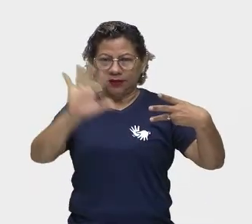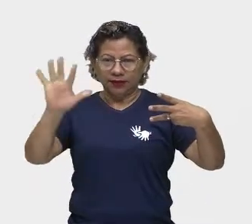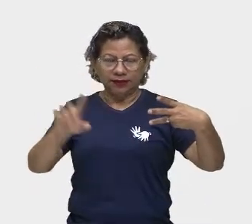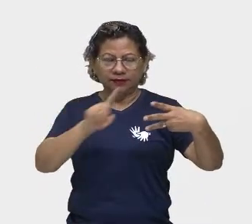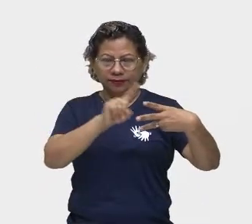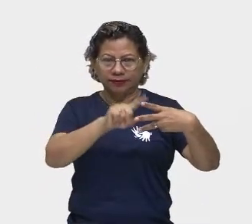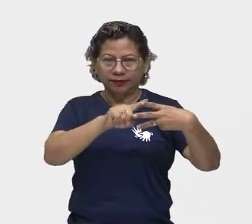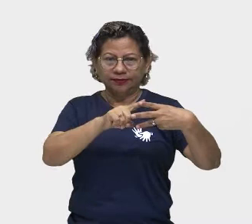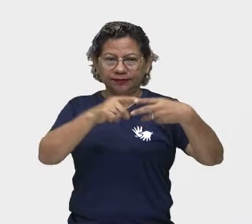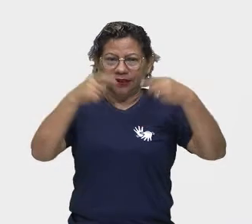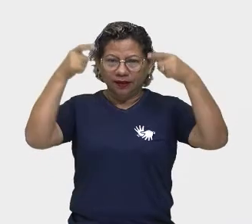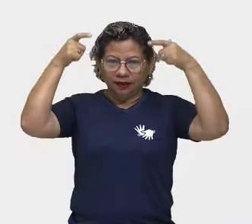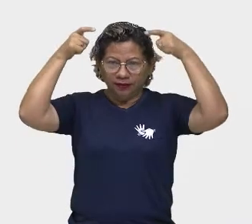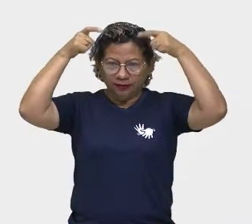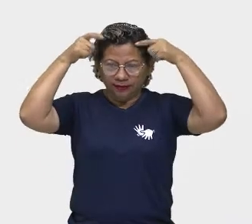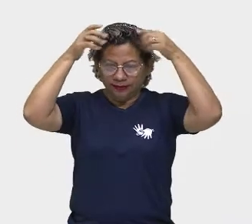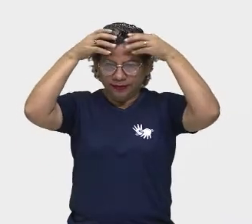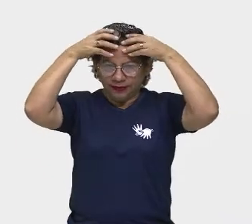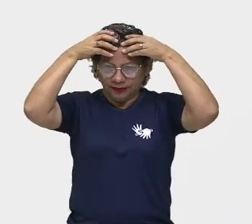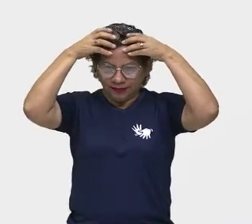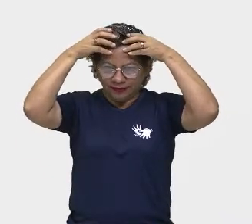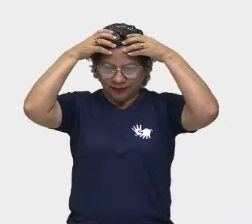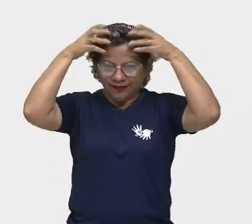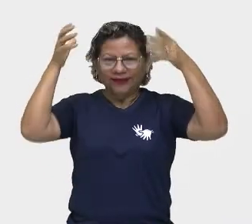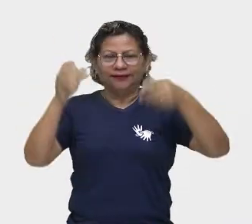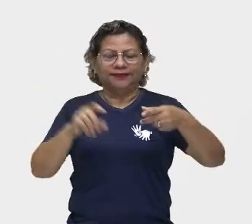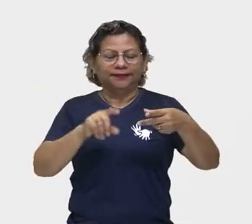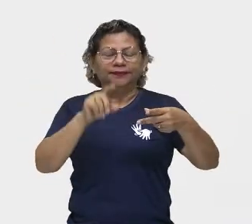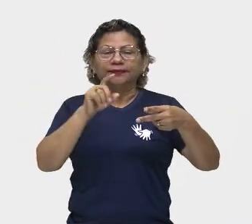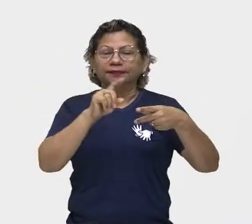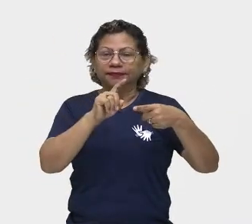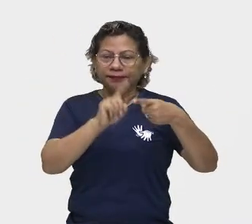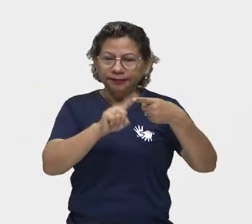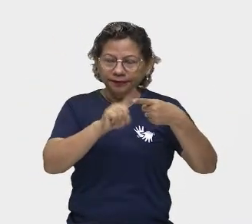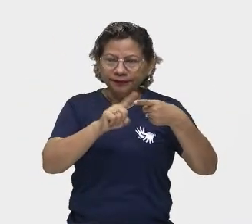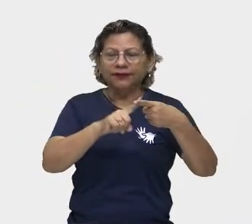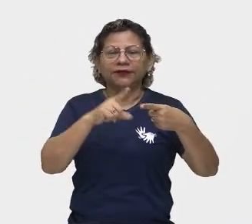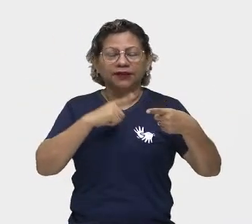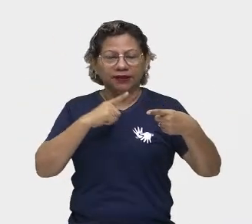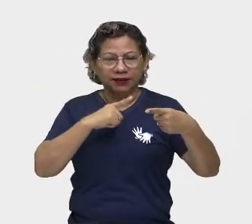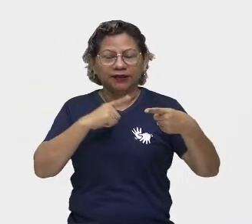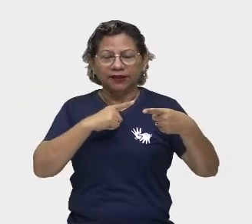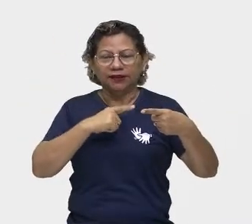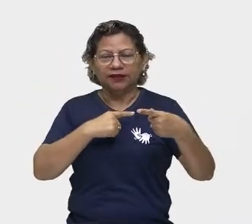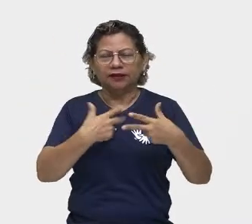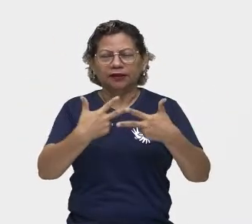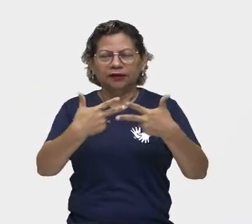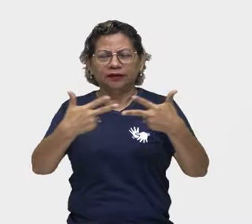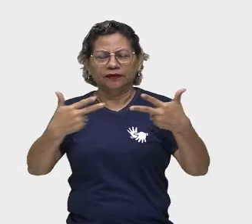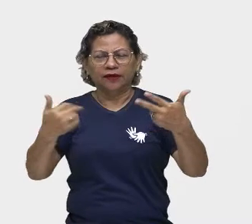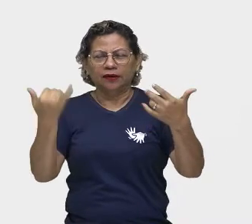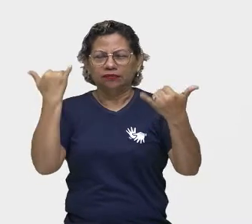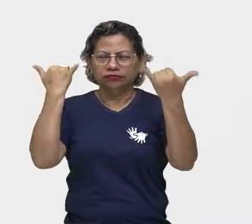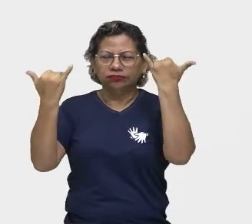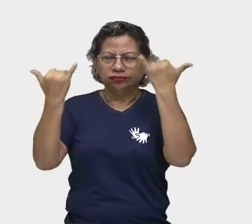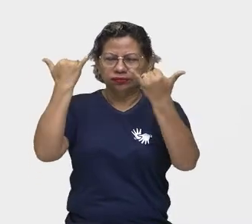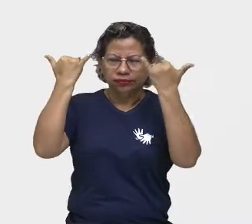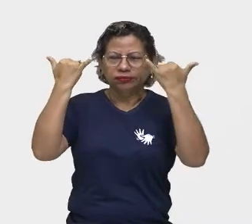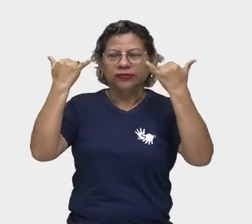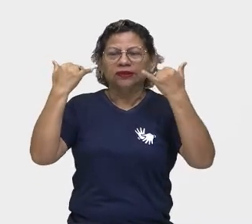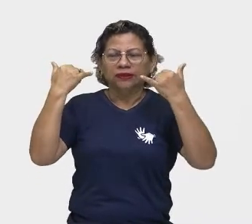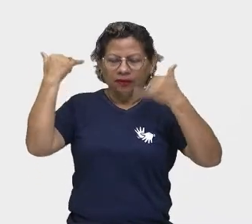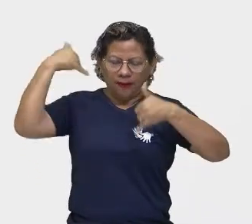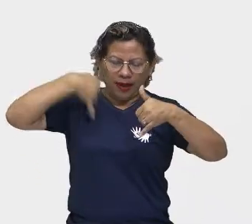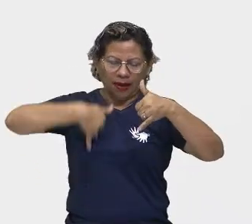imagem do cérebro não é o órgão que está ali lá na nossa cabeça né que comanda ali diversas funções do nosso corpo